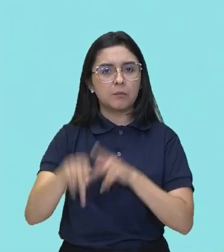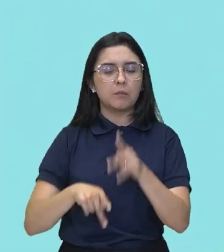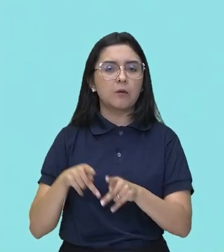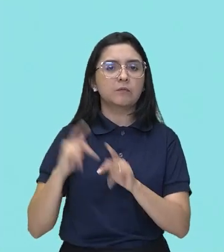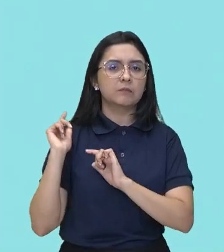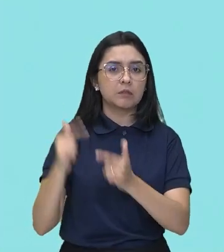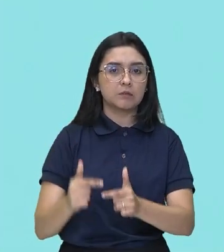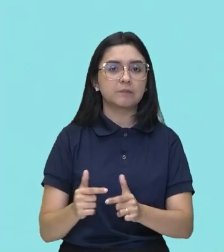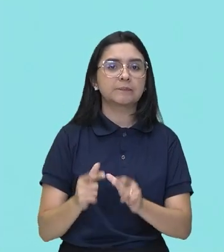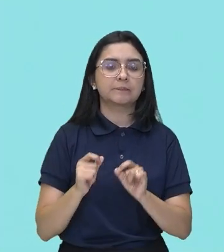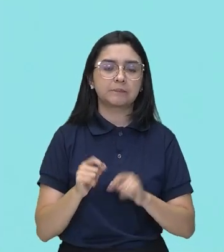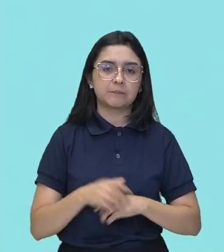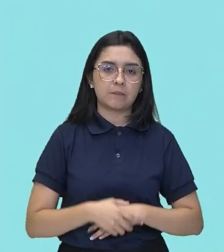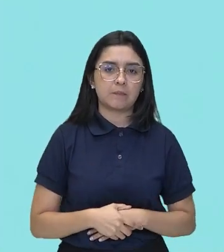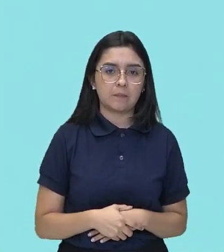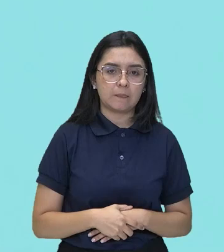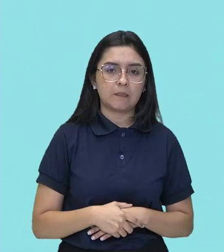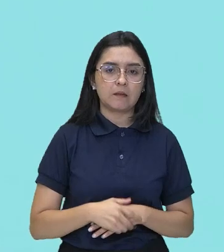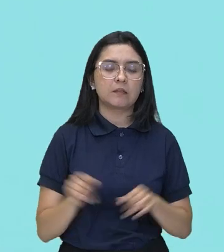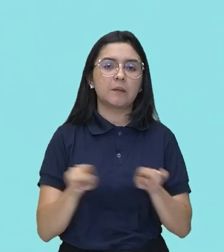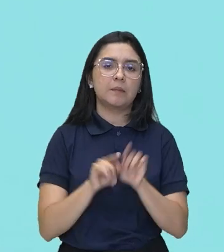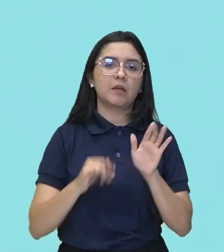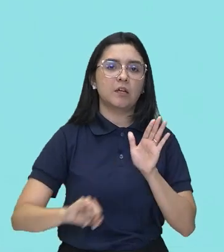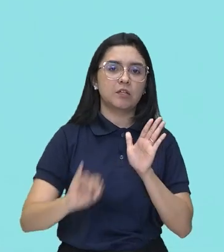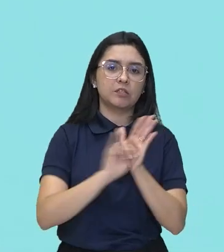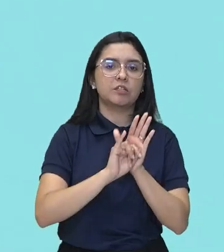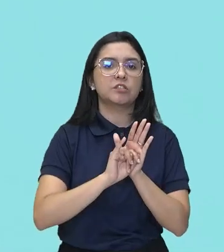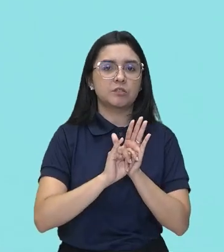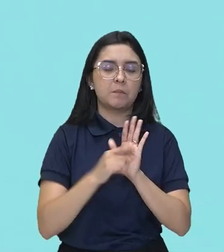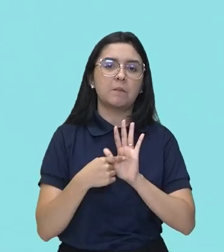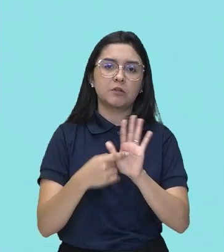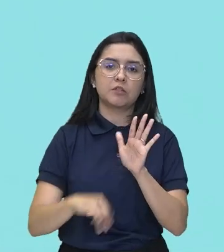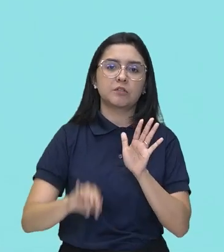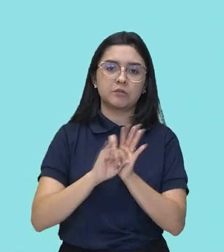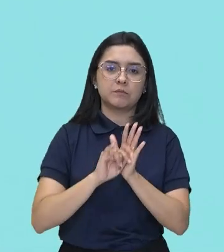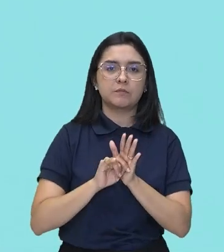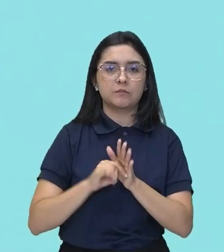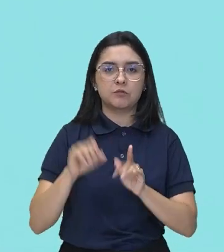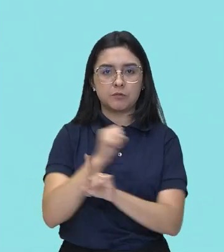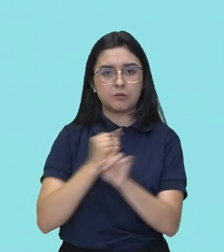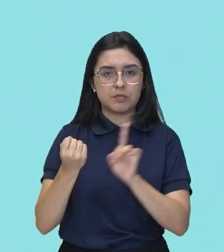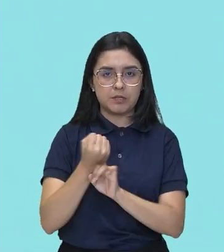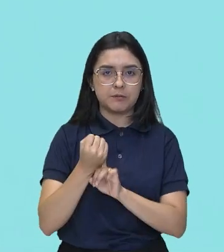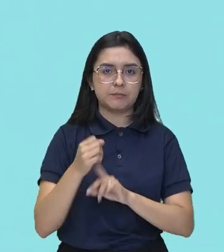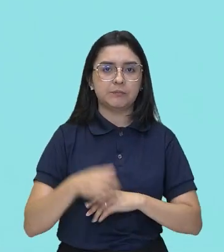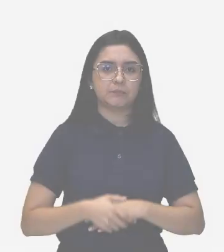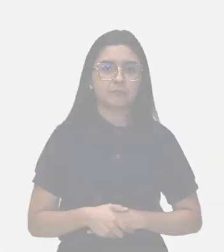constituem a cultura popular e a identidade, mostram a identidade de uma sociedade.